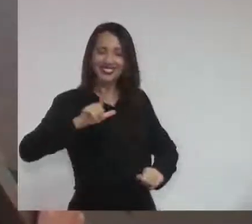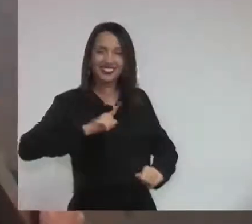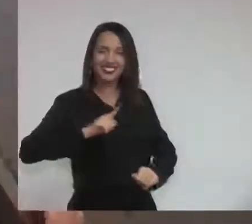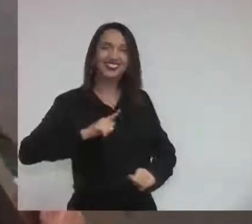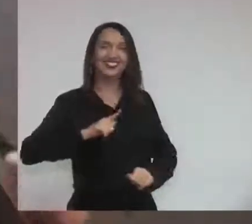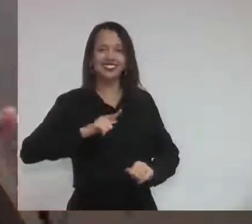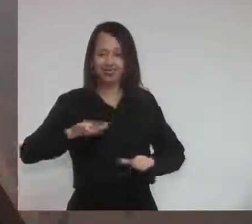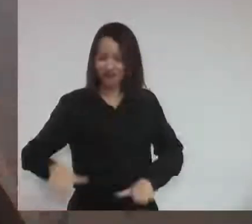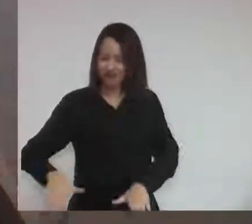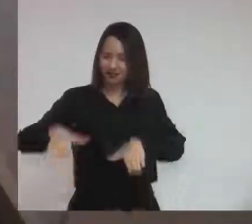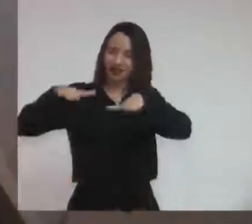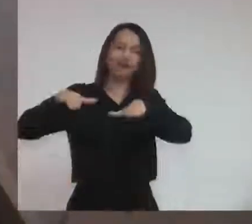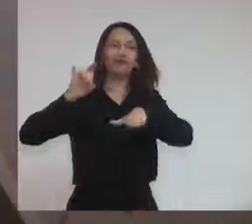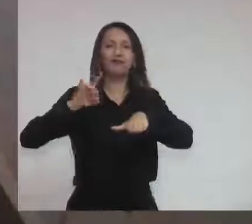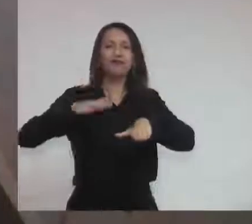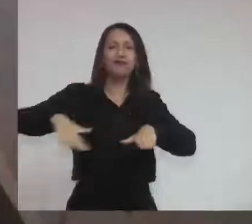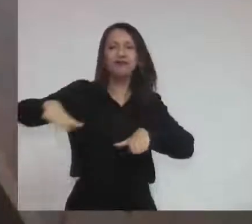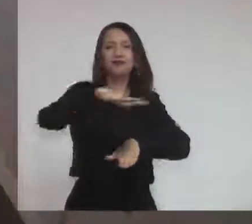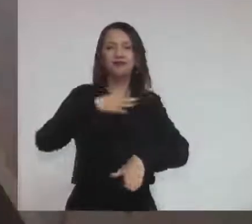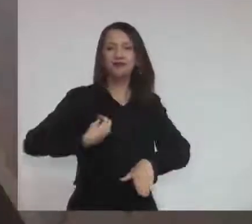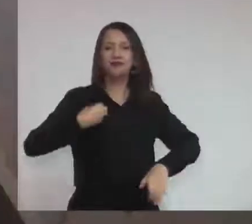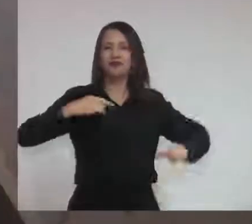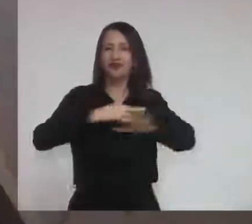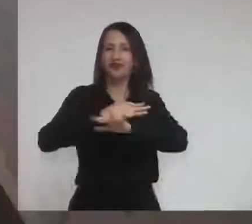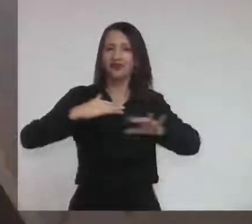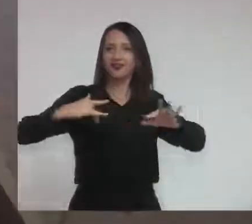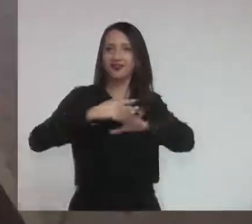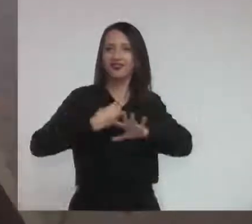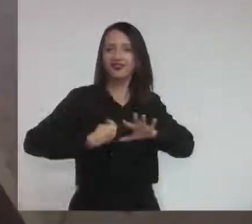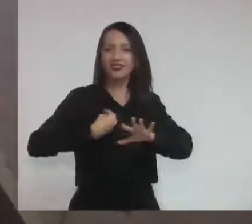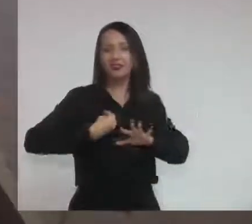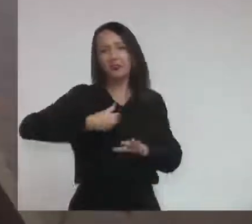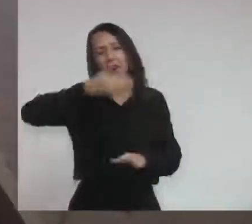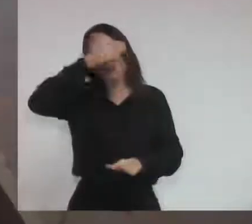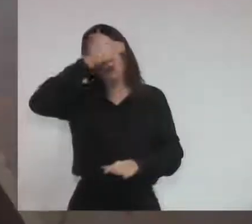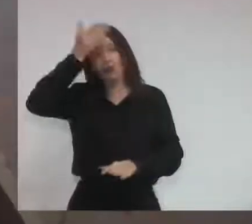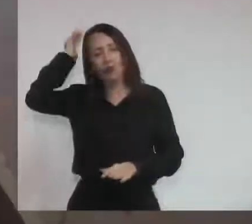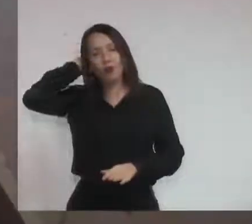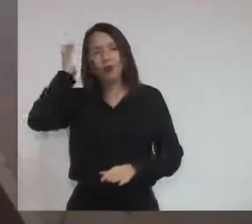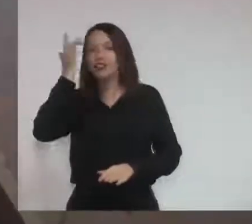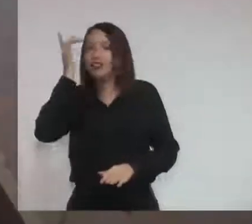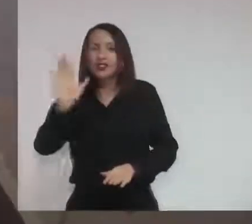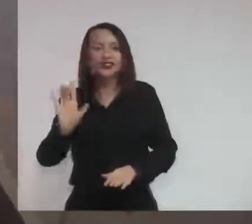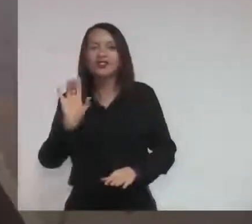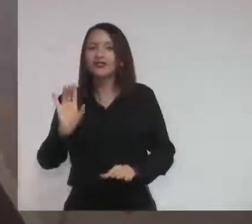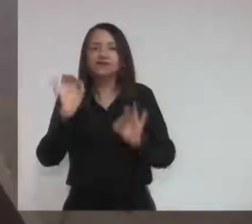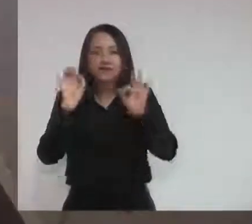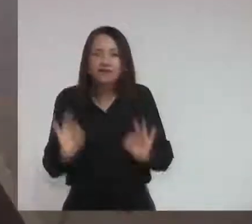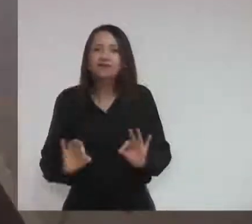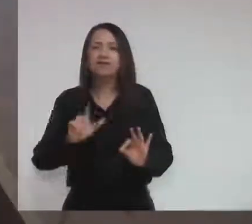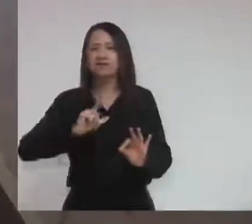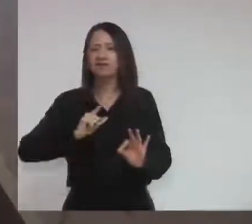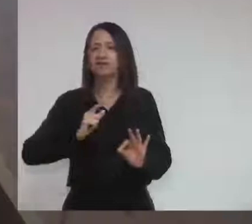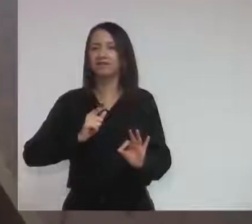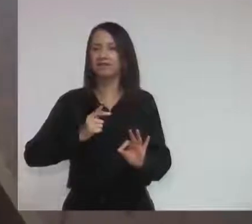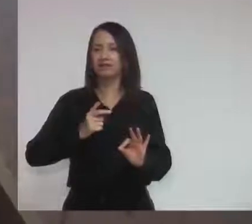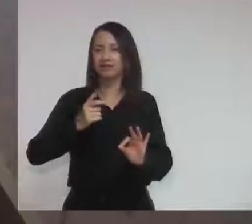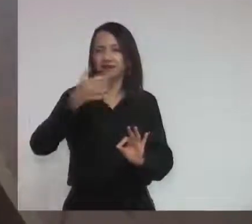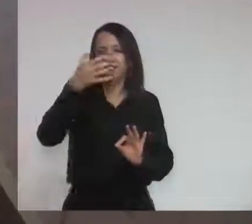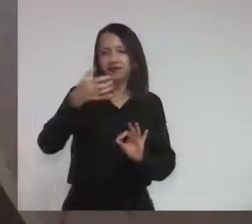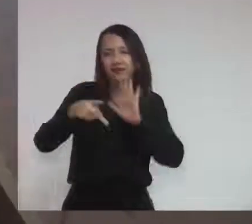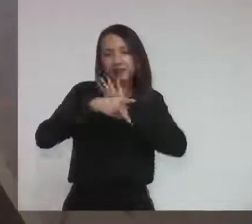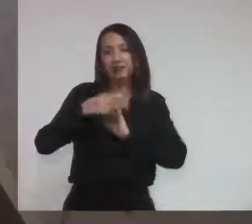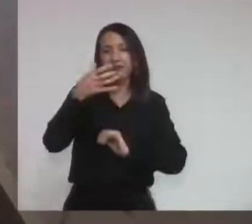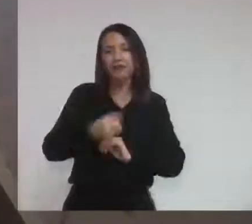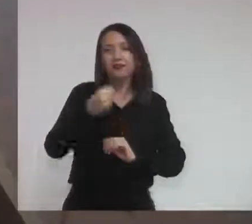criadas, né, somente no ambiente urbano, que deixa de conhecer de fato como as coisas são, como que é a natureza. Então a